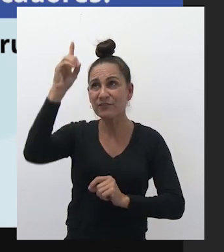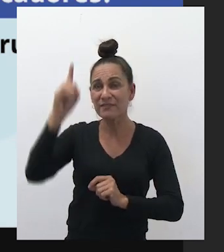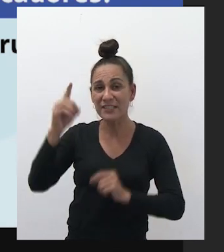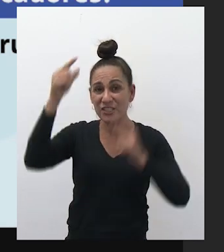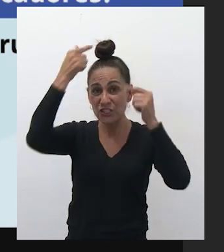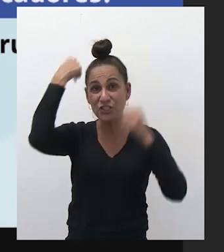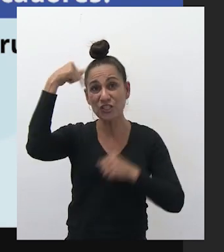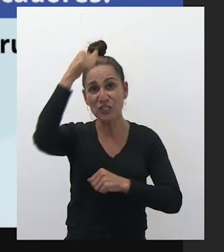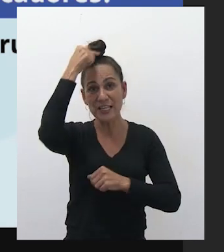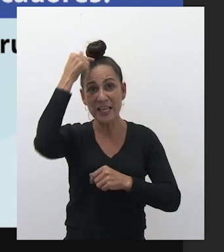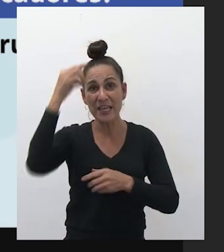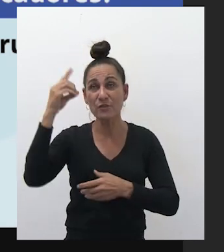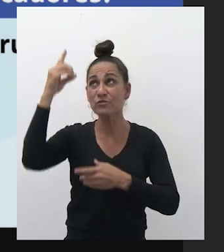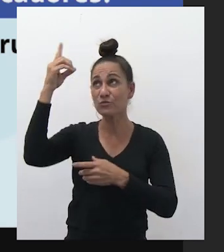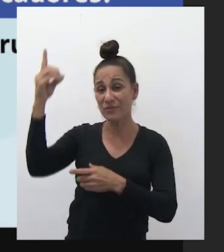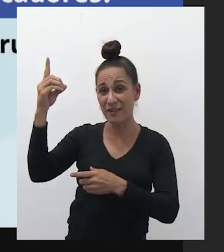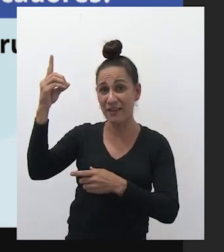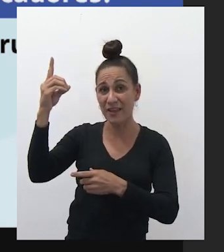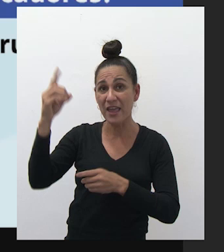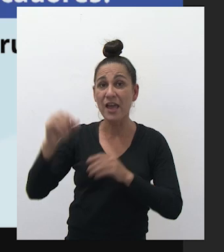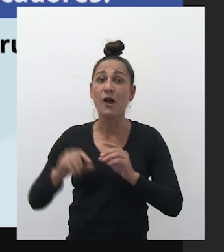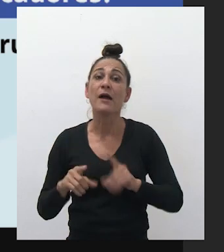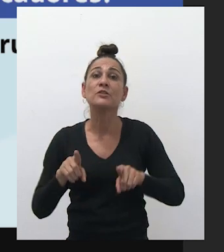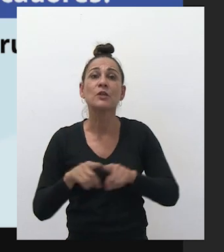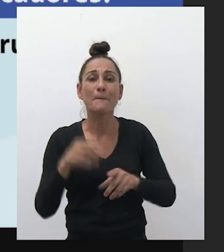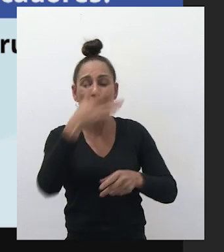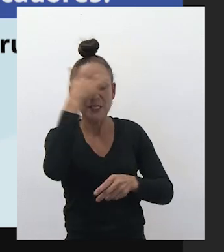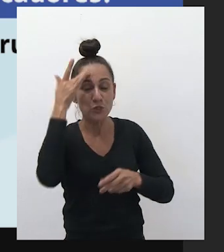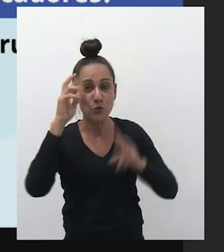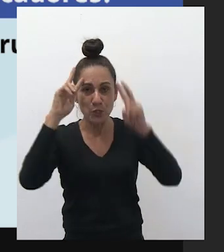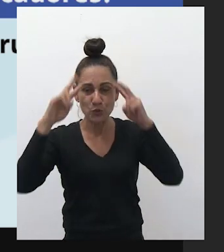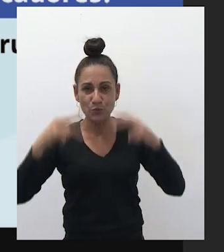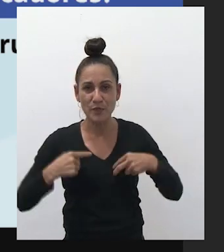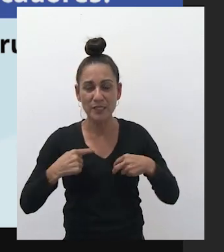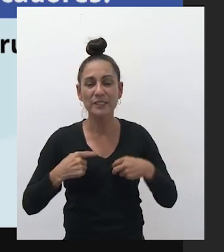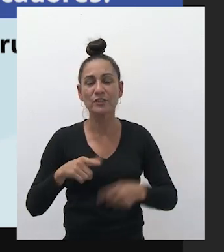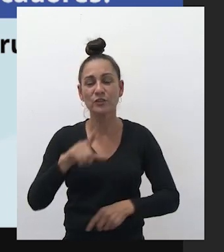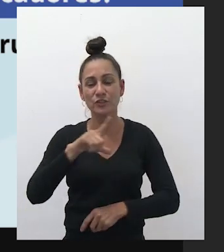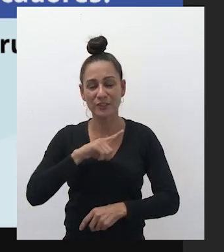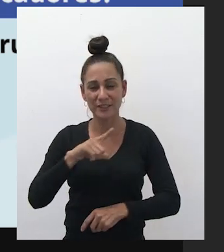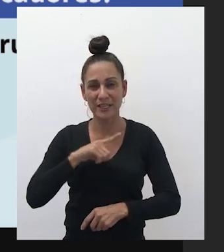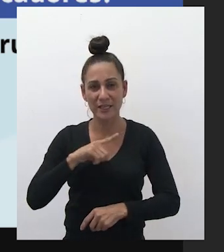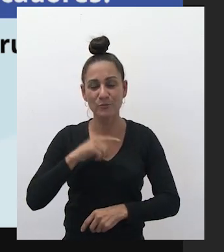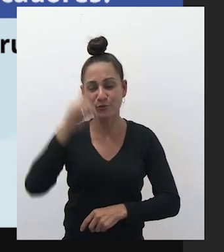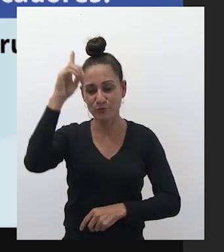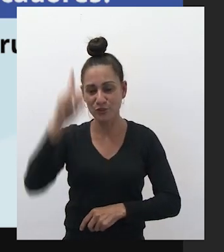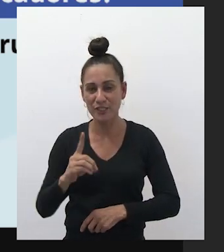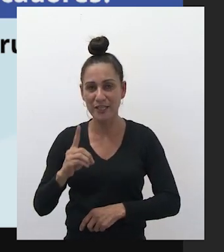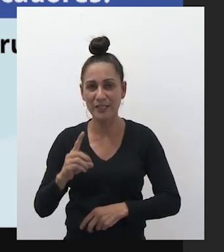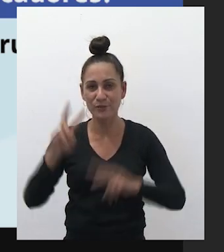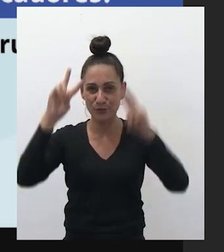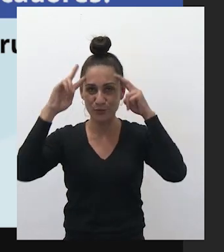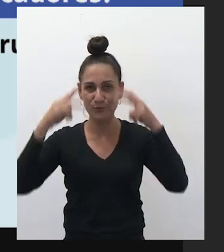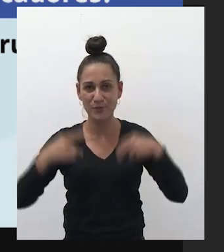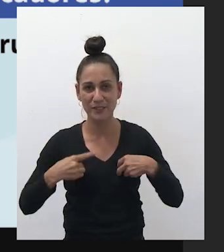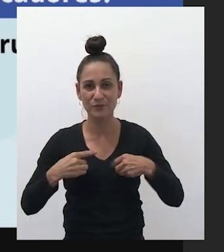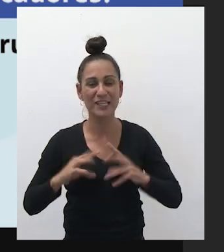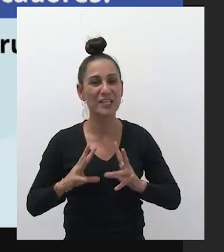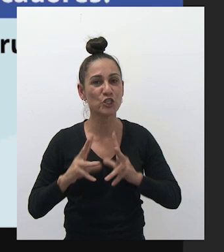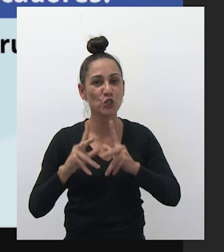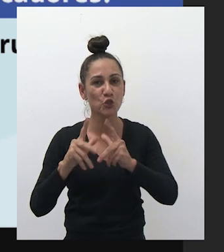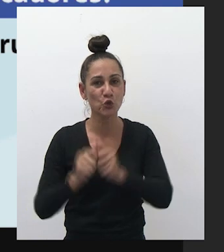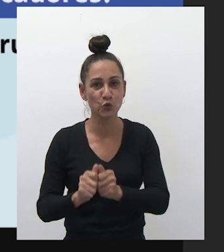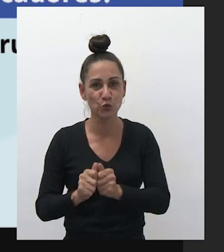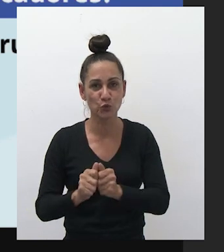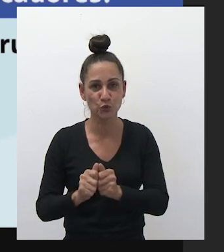essa dignidade inerente a sermos pessoas humanas, nós temos os direitos humanos, que são de todos